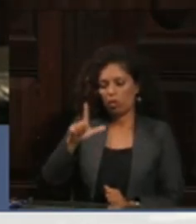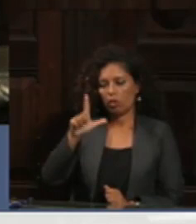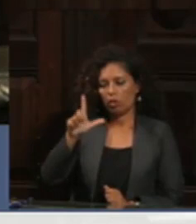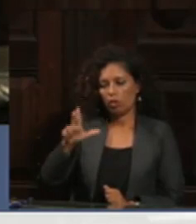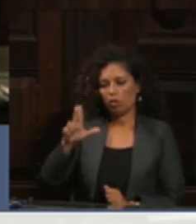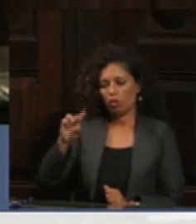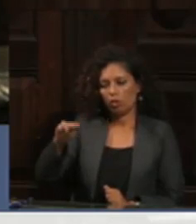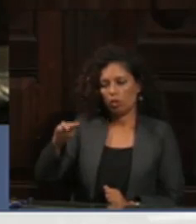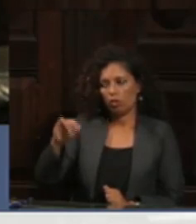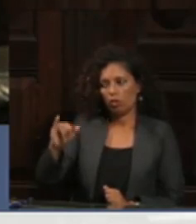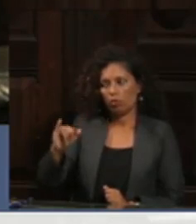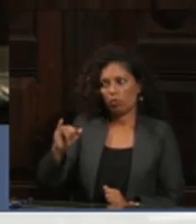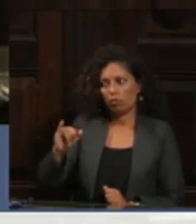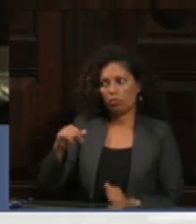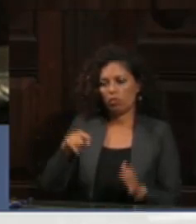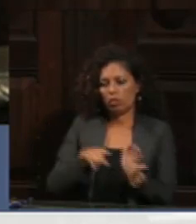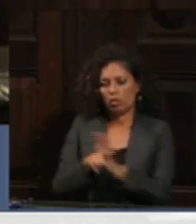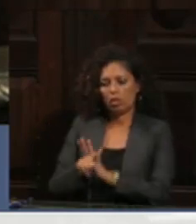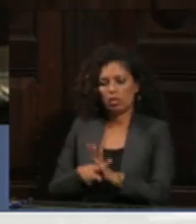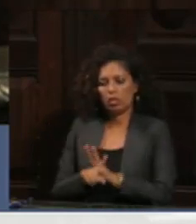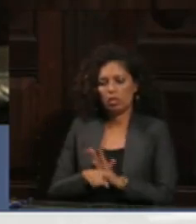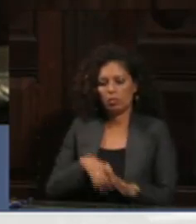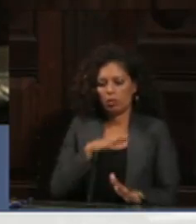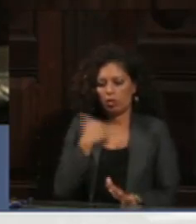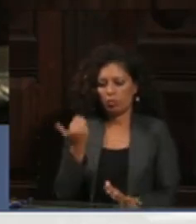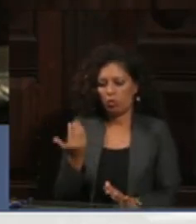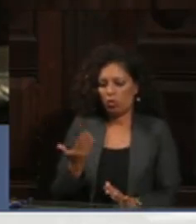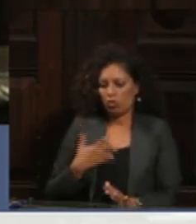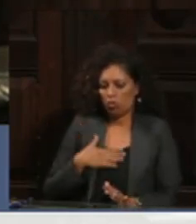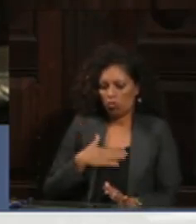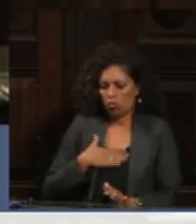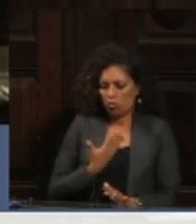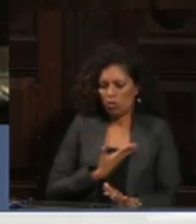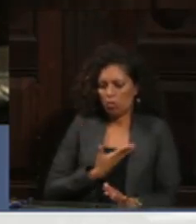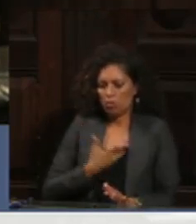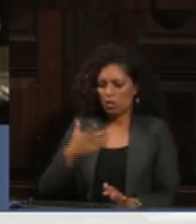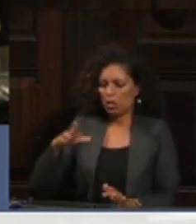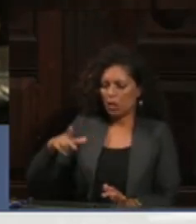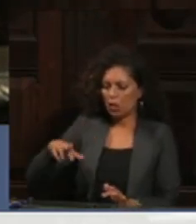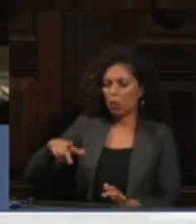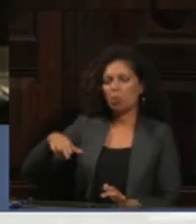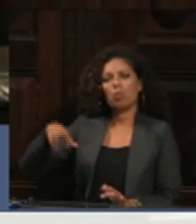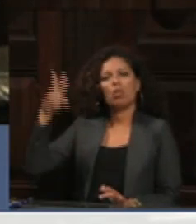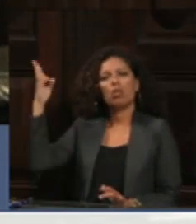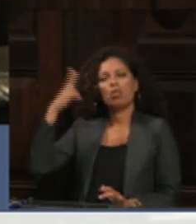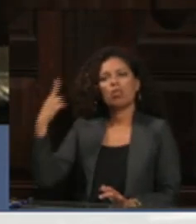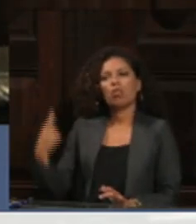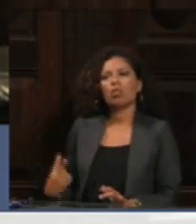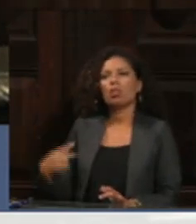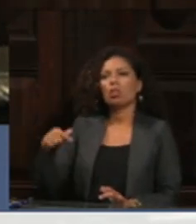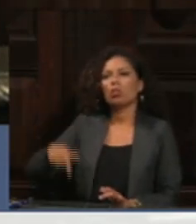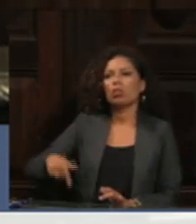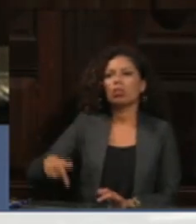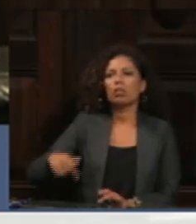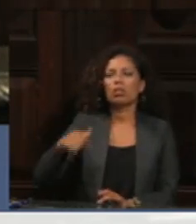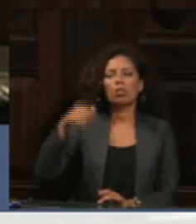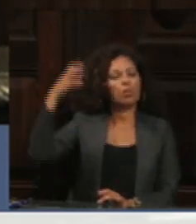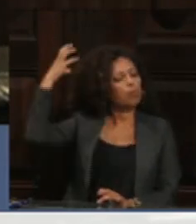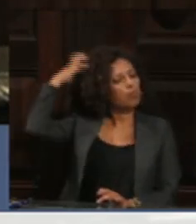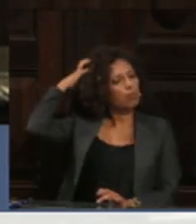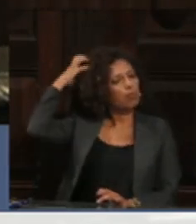da minha companheira, amiga, irmã, ex-vereadora dessa cidade, Marielle